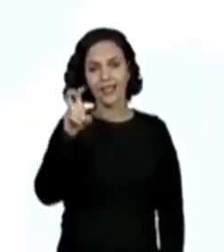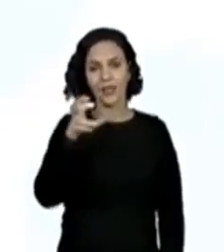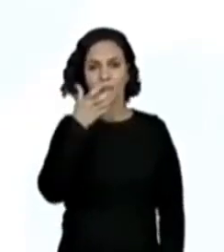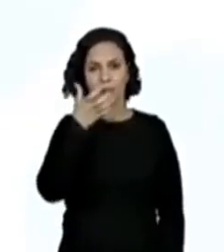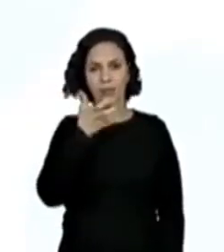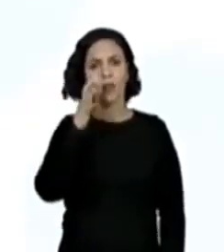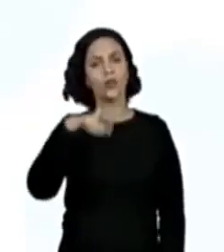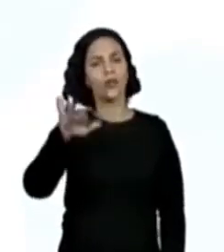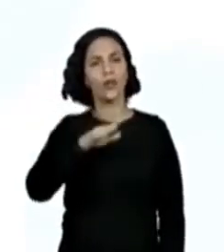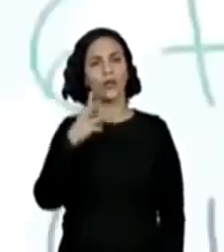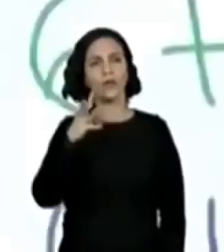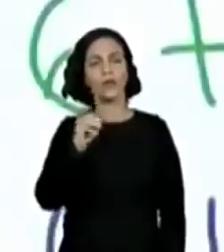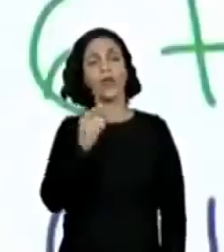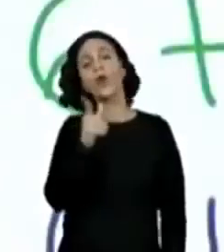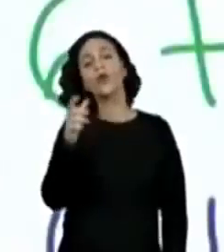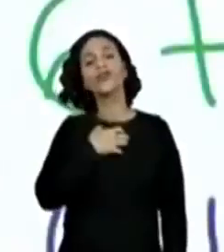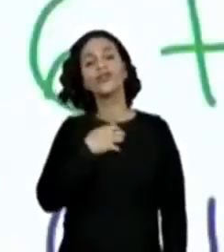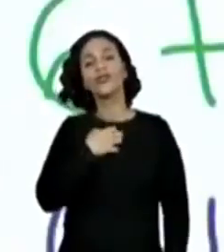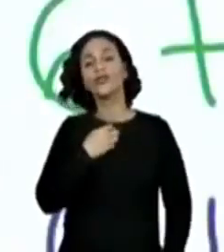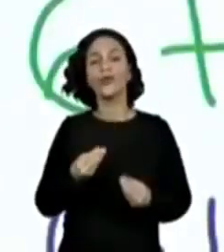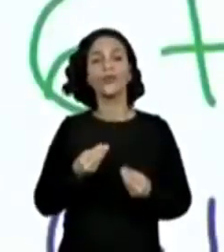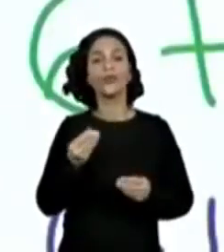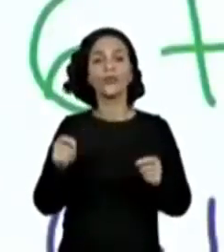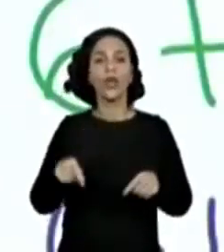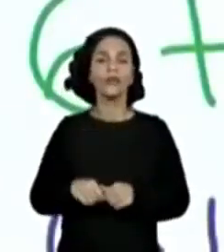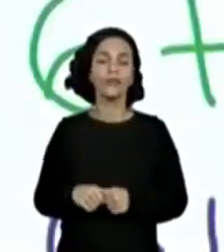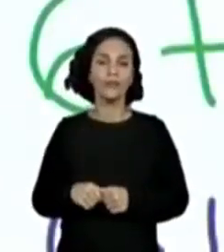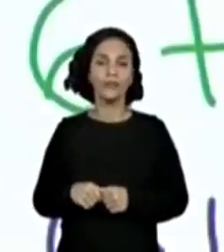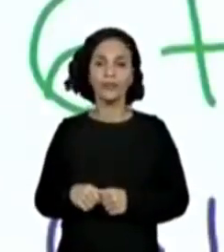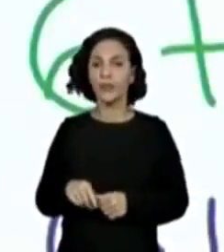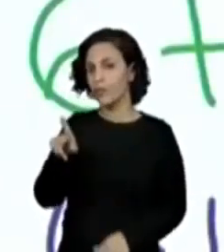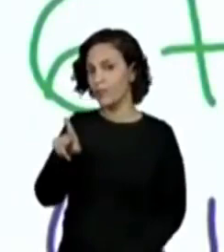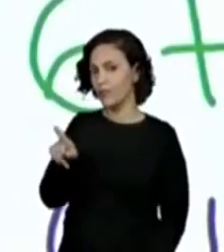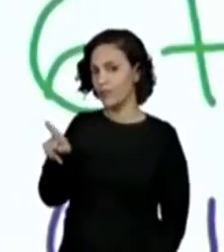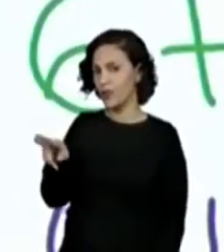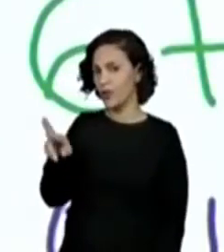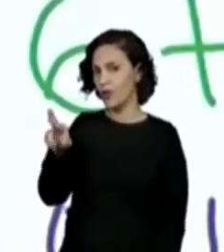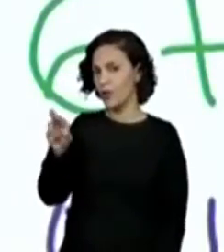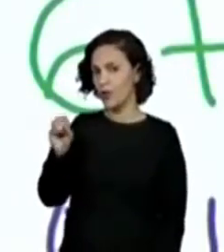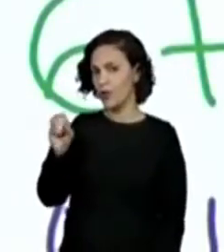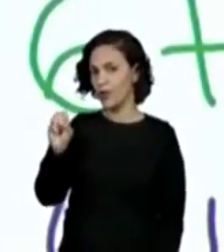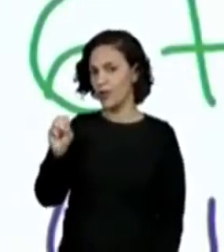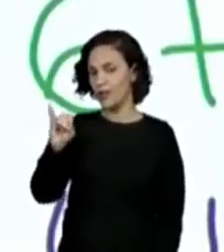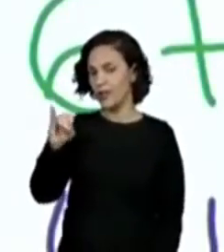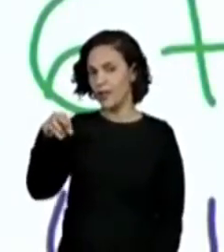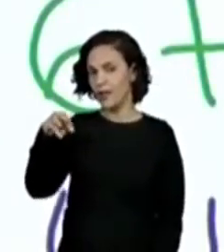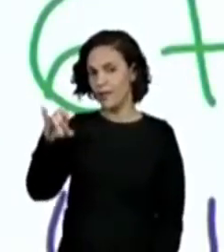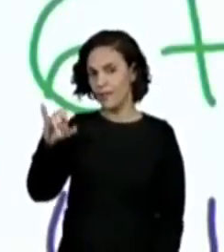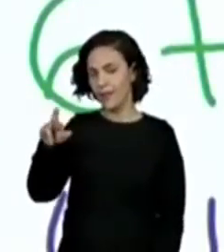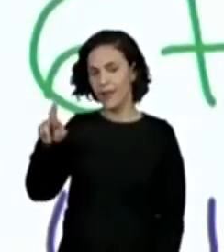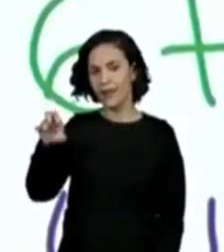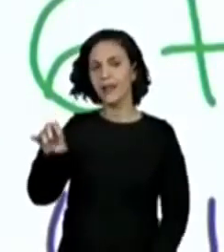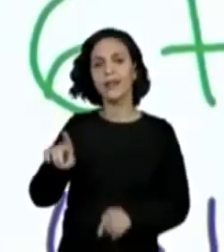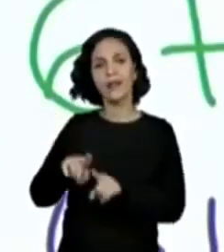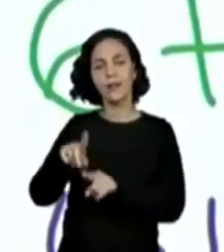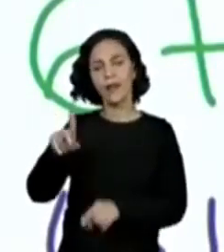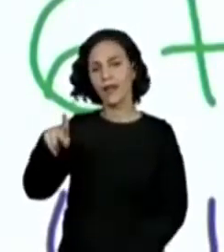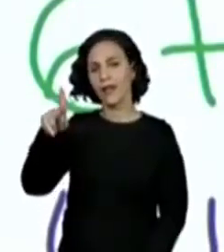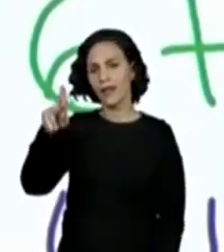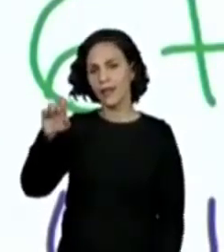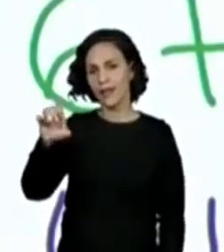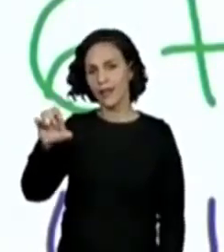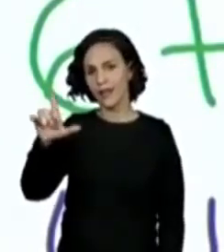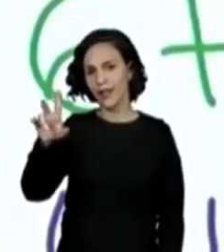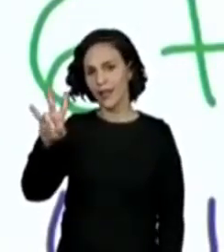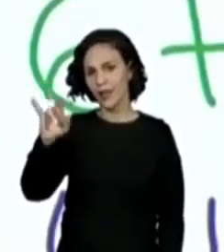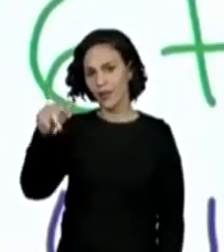maçãs. Qual é a outra forma? Professora Rosimeire já entendeu. O Kelvin já respondeu também. O Kelvin está muito rápido,